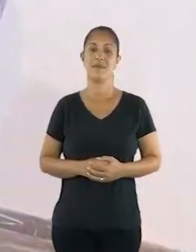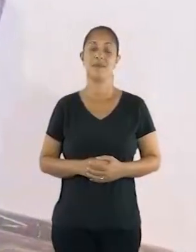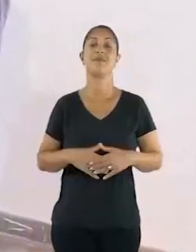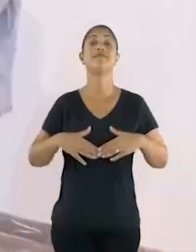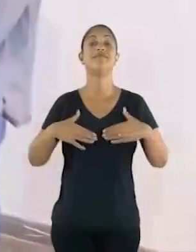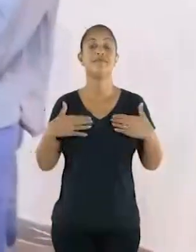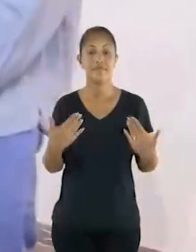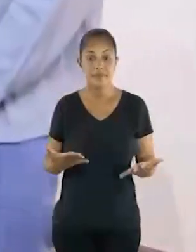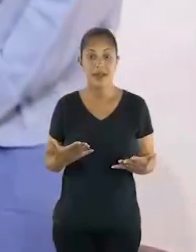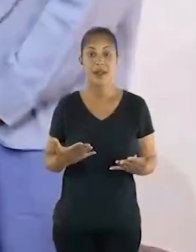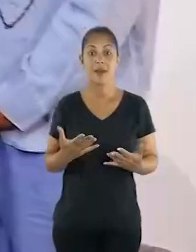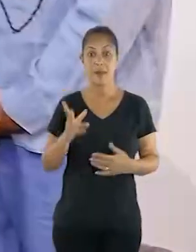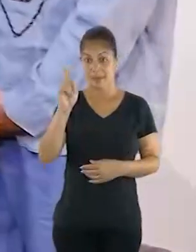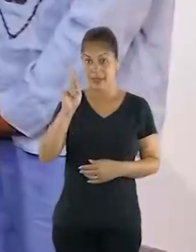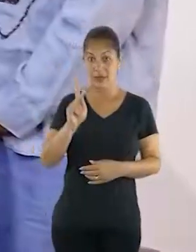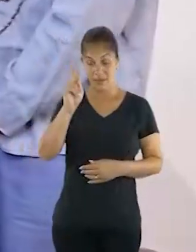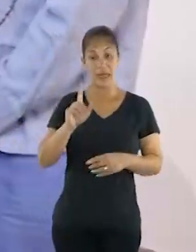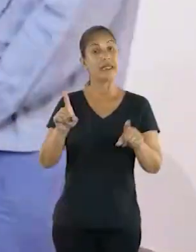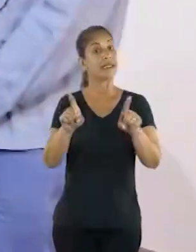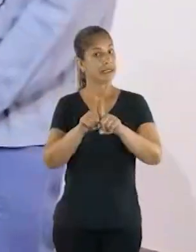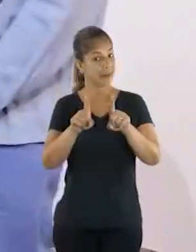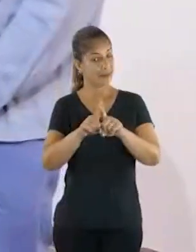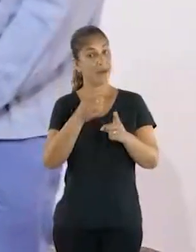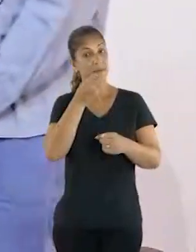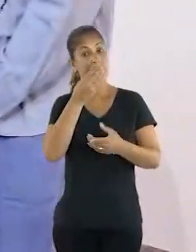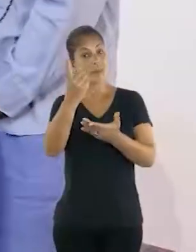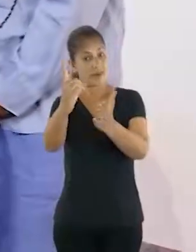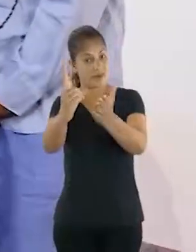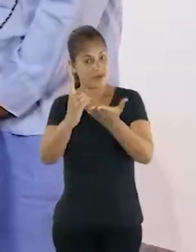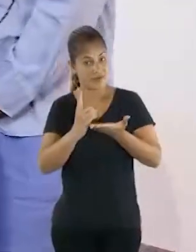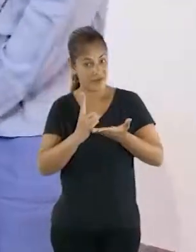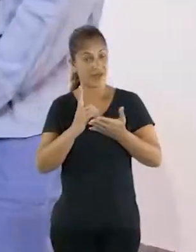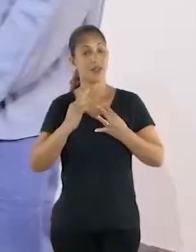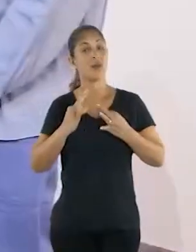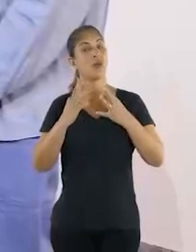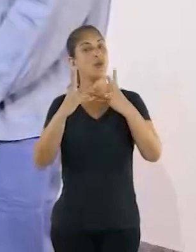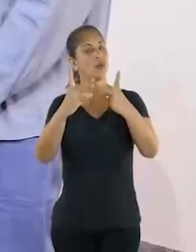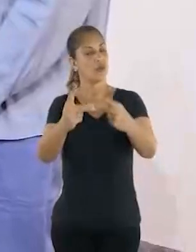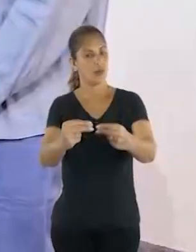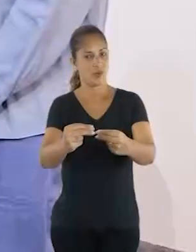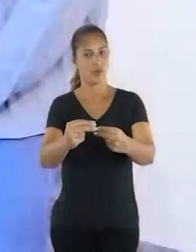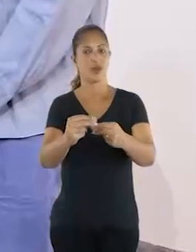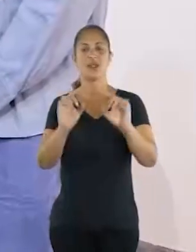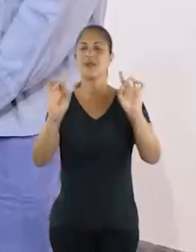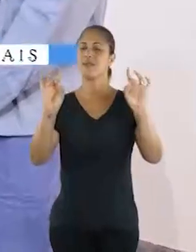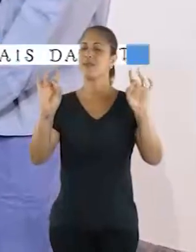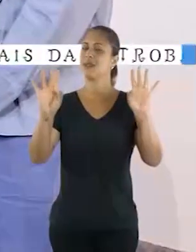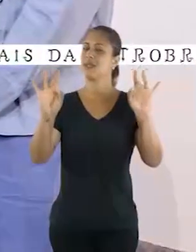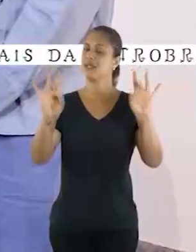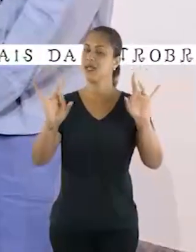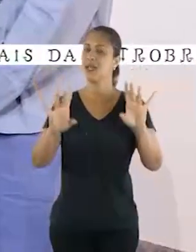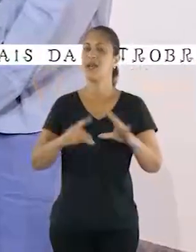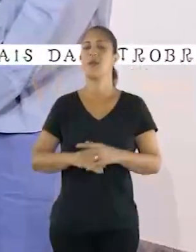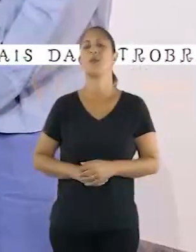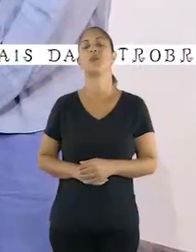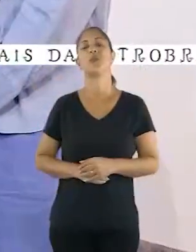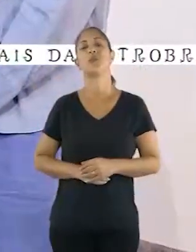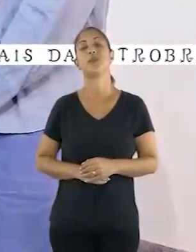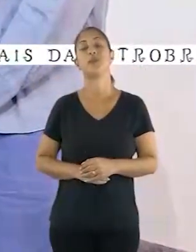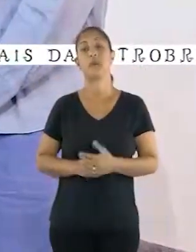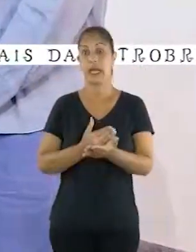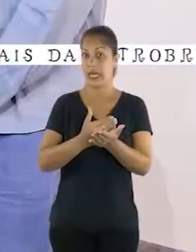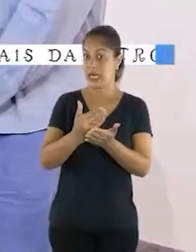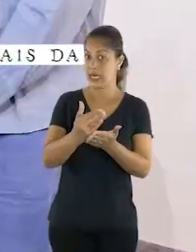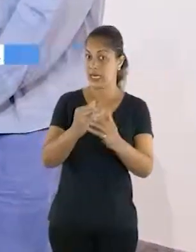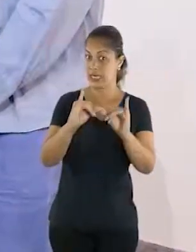Bom, gente, da parte da Petrobras também dou as boas-vindas para todo mundo, para esse momento aqui tão especial antes de iniciar